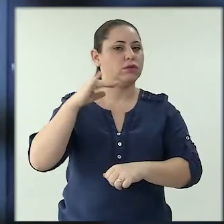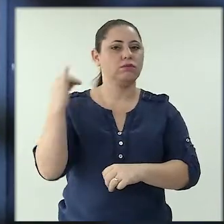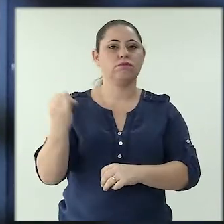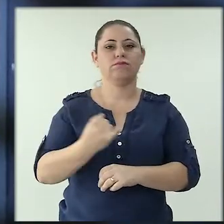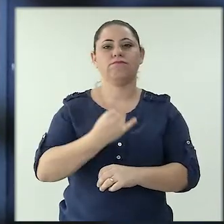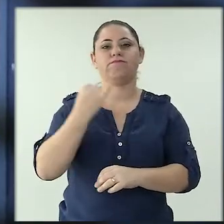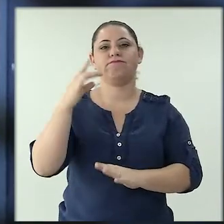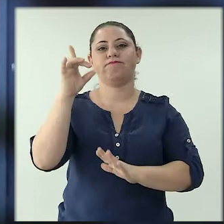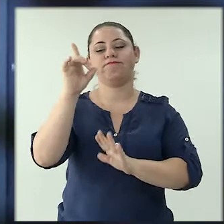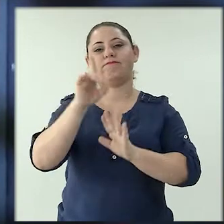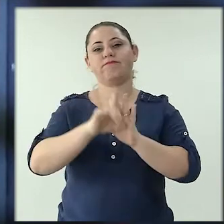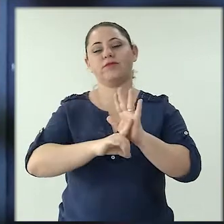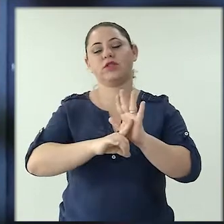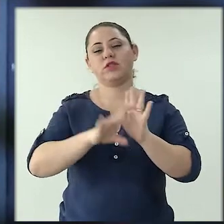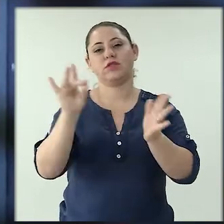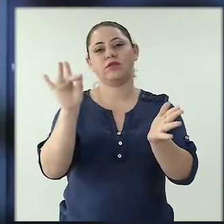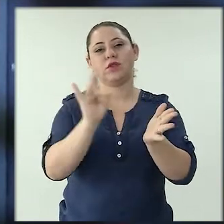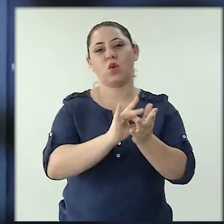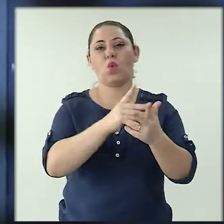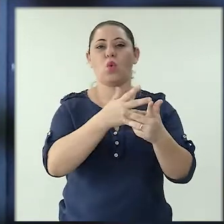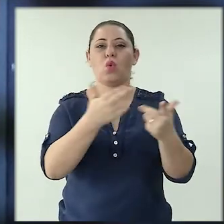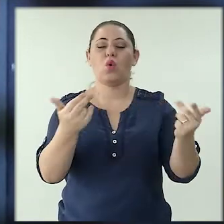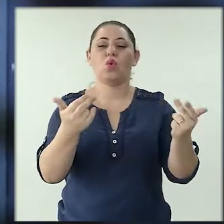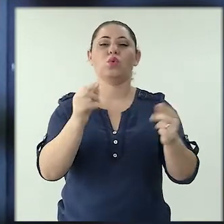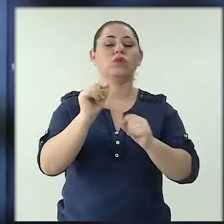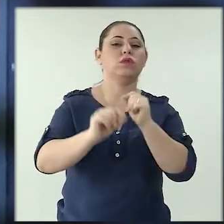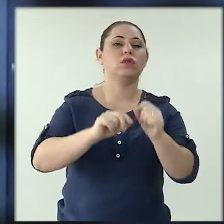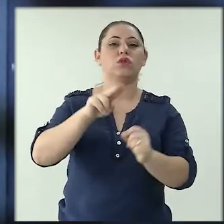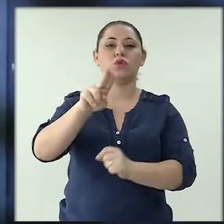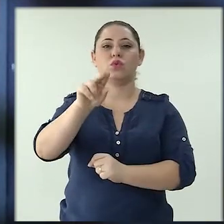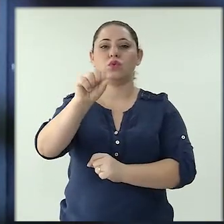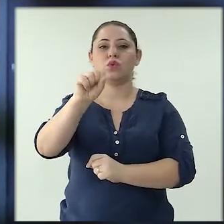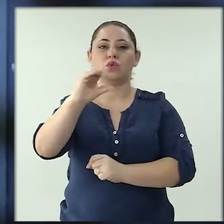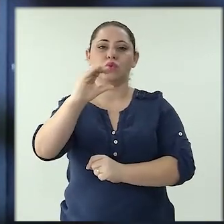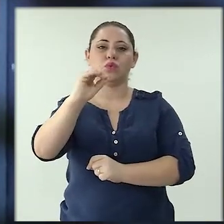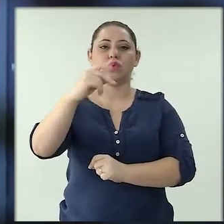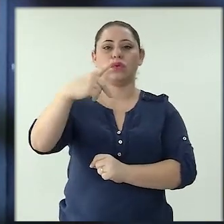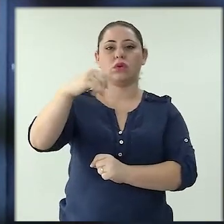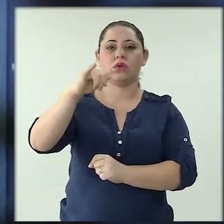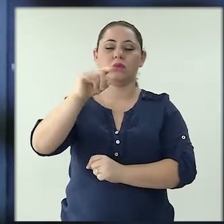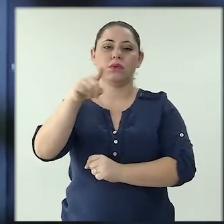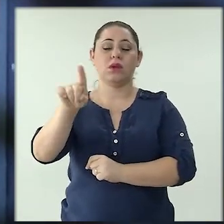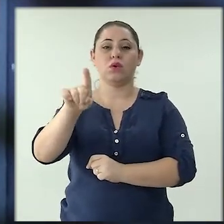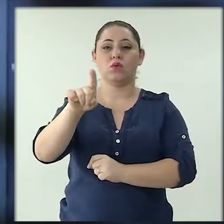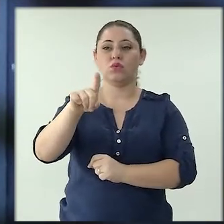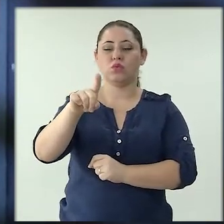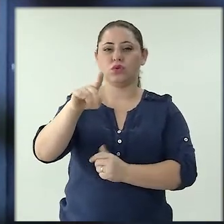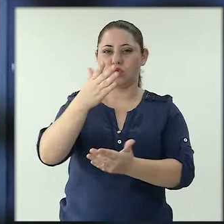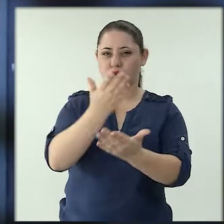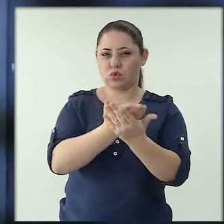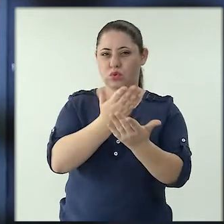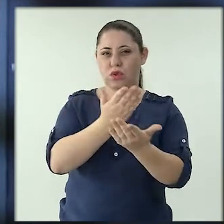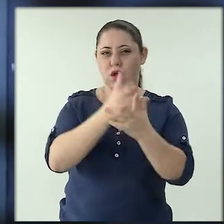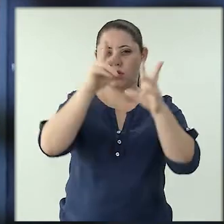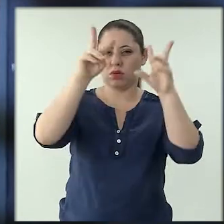do ramo dos direitos reais, do direito das coisas, é o uso capião. Esse é um assunto que é estudado por todo